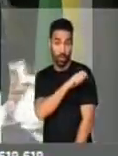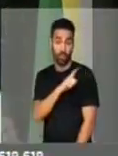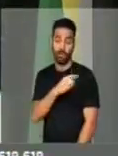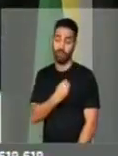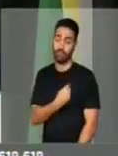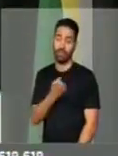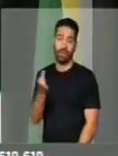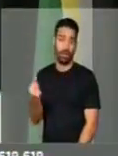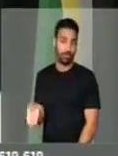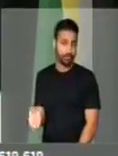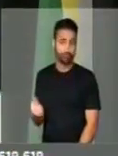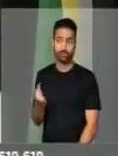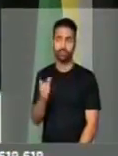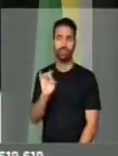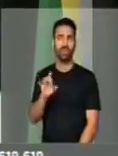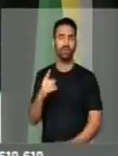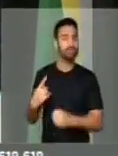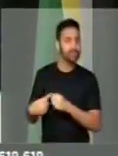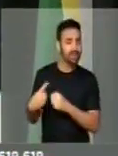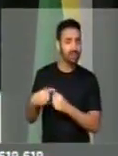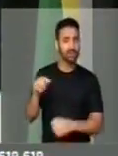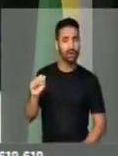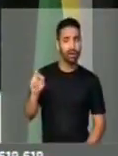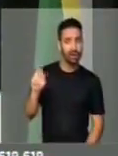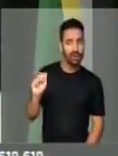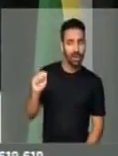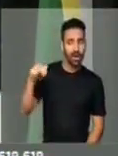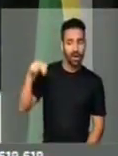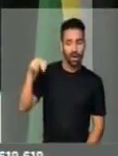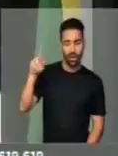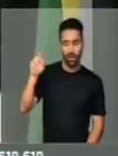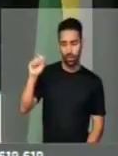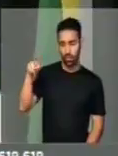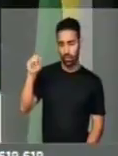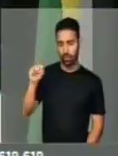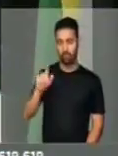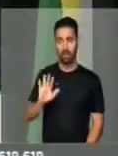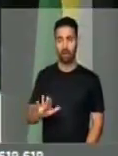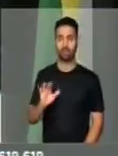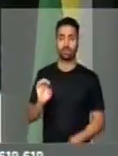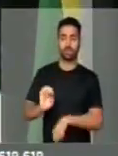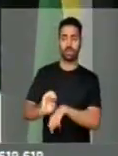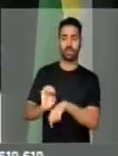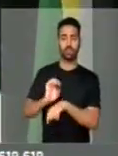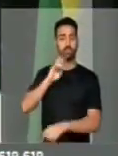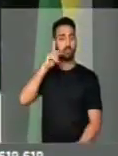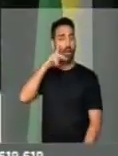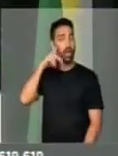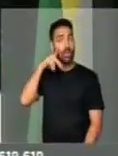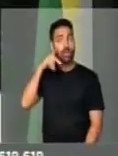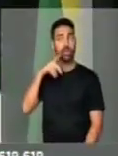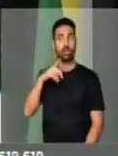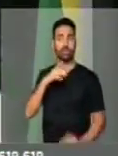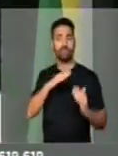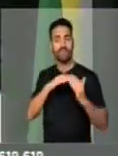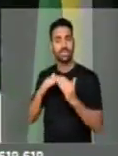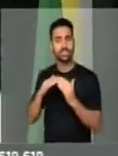a universidade, não só da cidade de Araruna e da região do Curimataú, mas do estado da Paraíba e dos estados vizinhos,